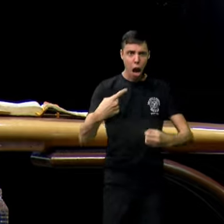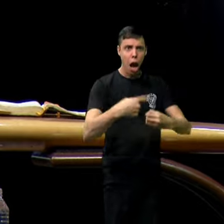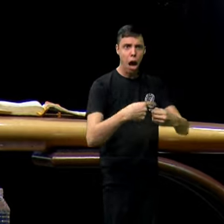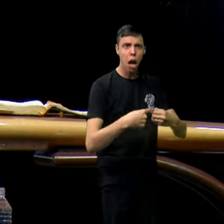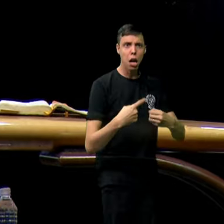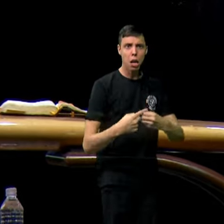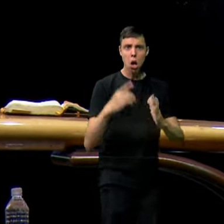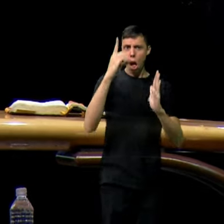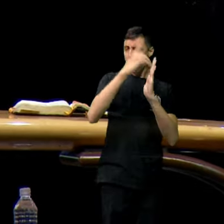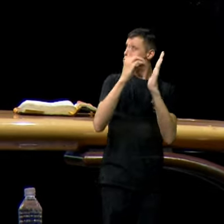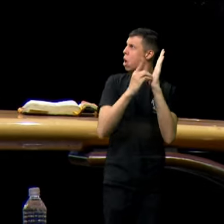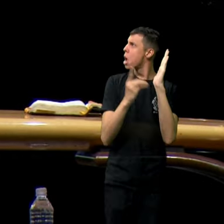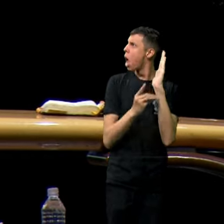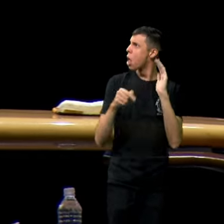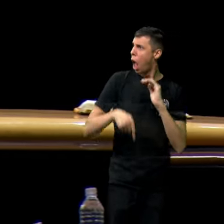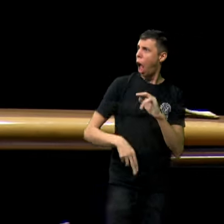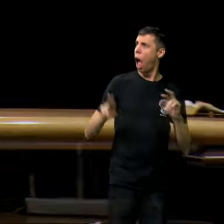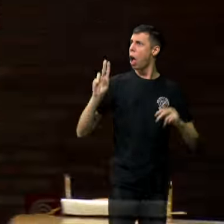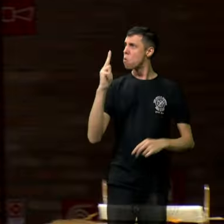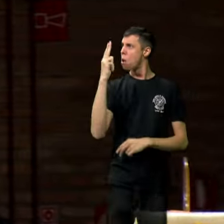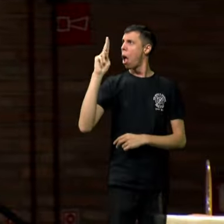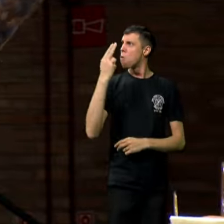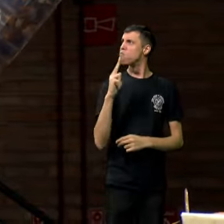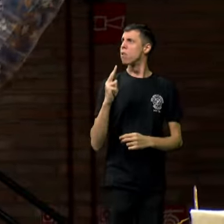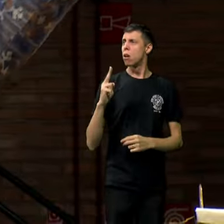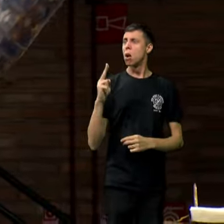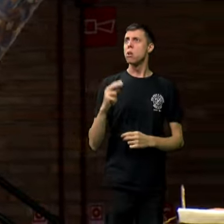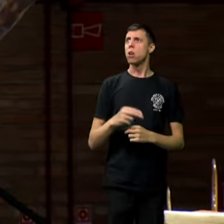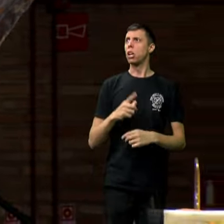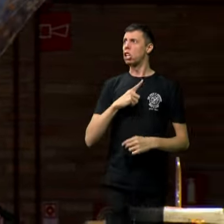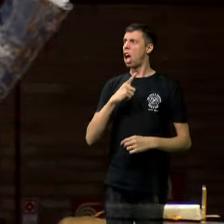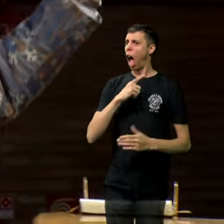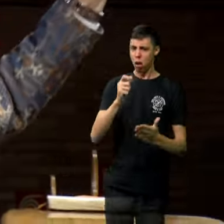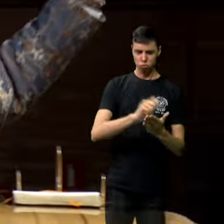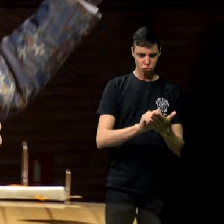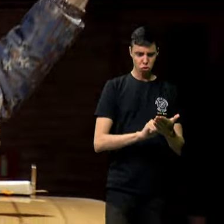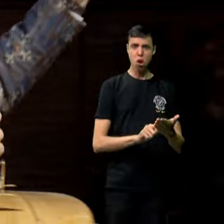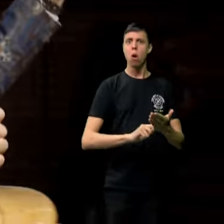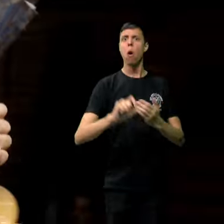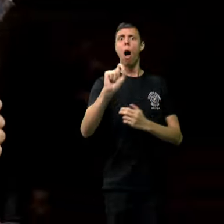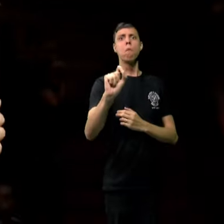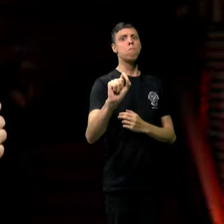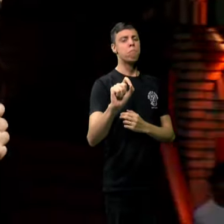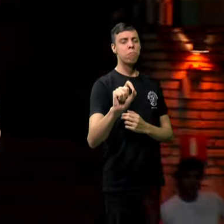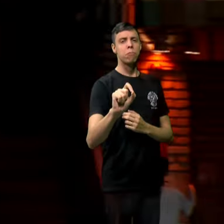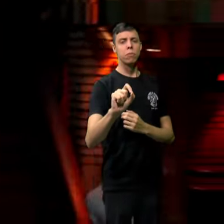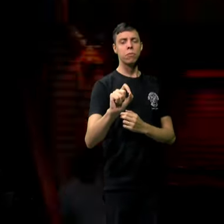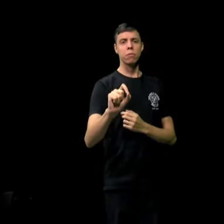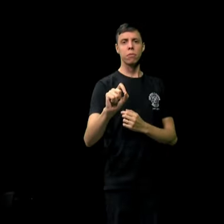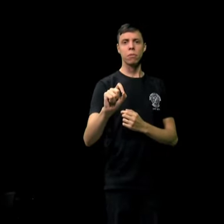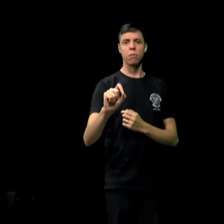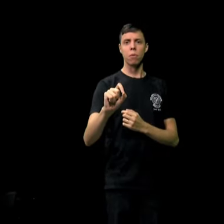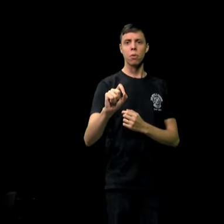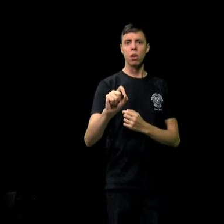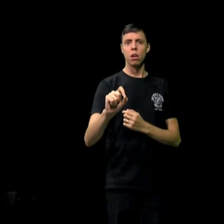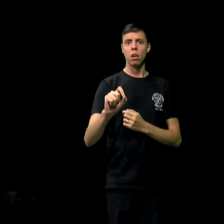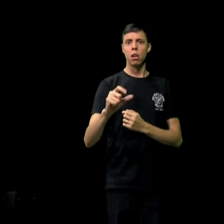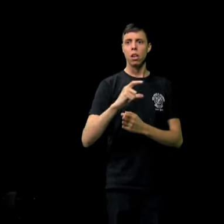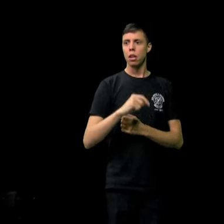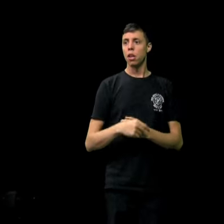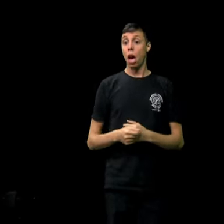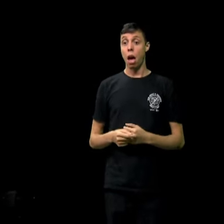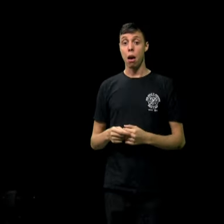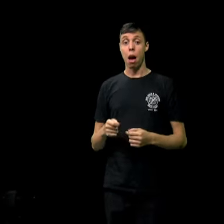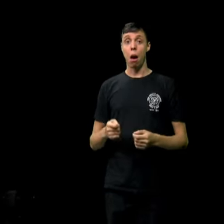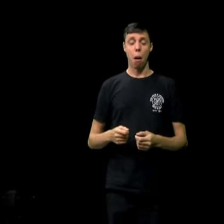na Bolívia, aqui no Chile, aqui no Peru, está escrito que o que deve é escravo